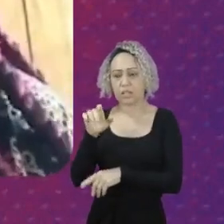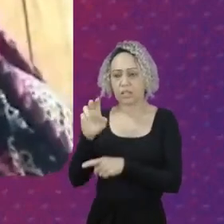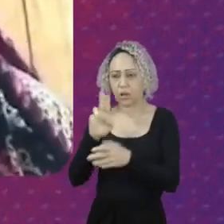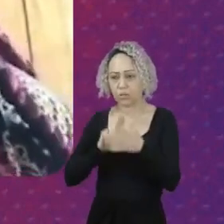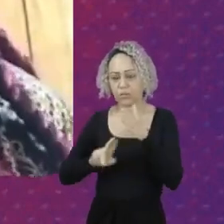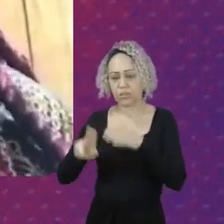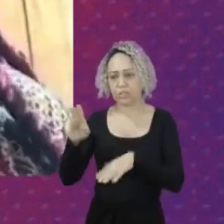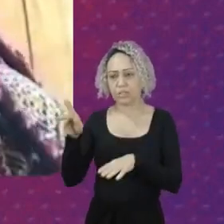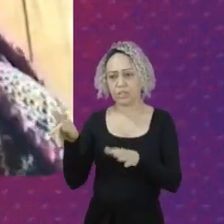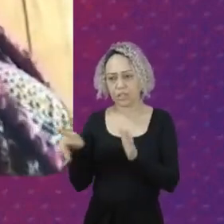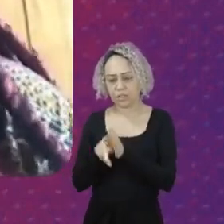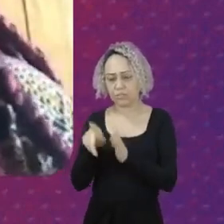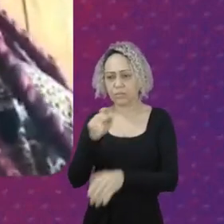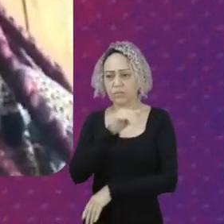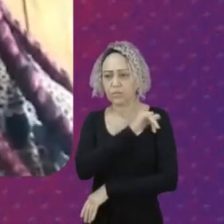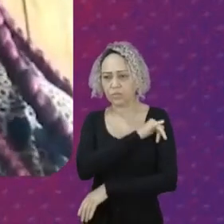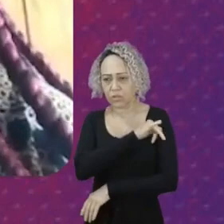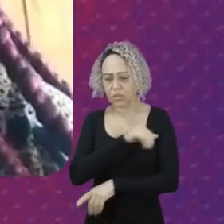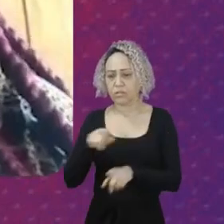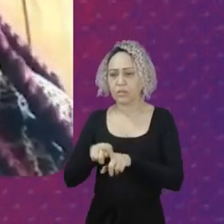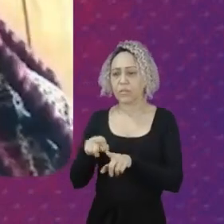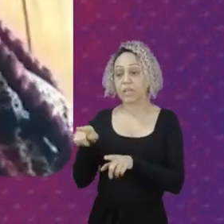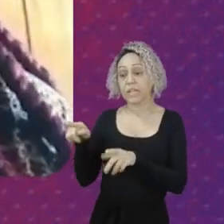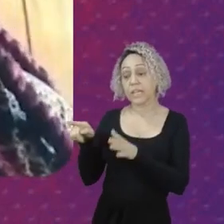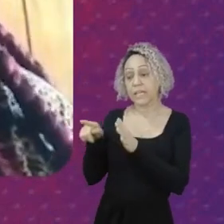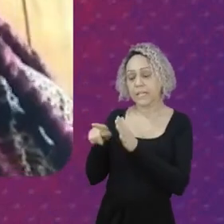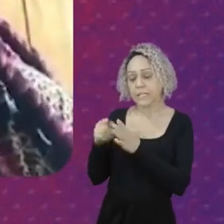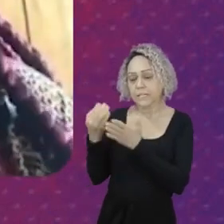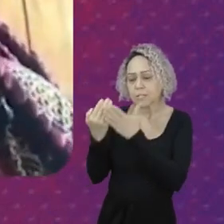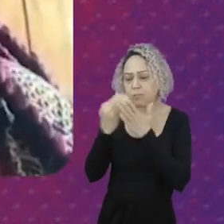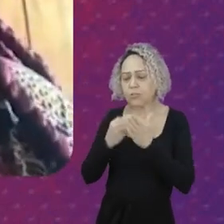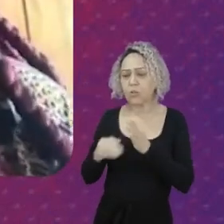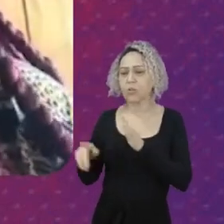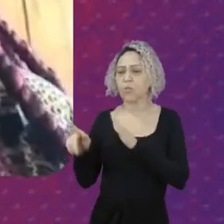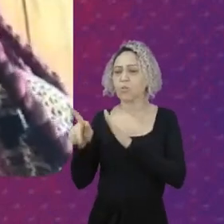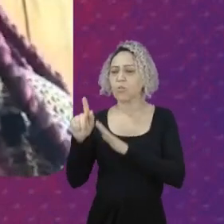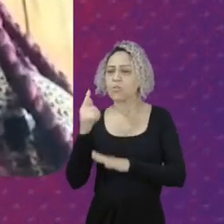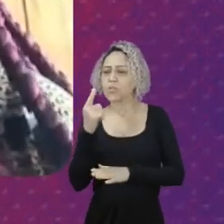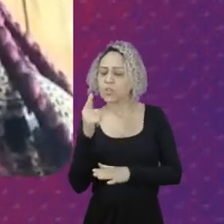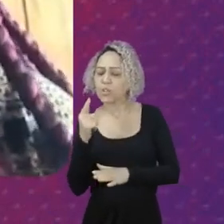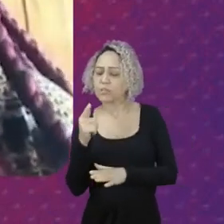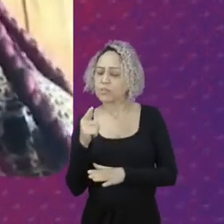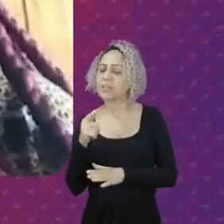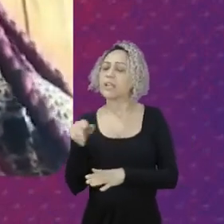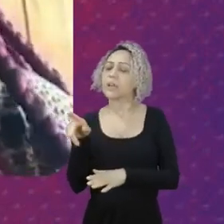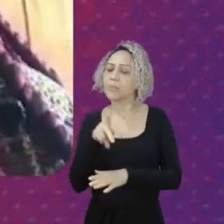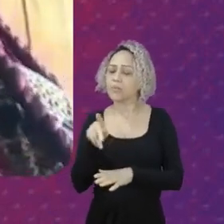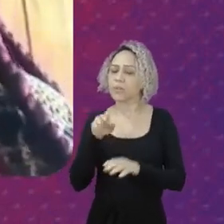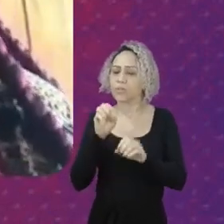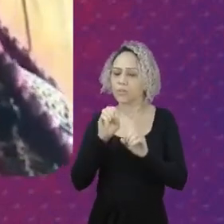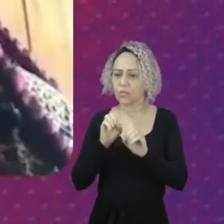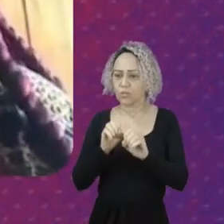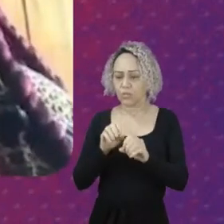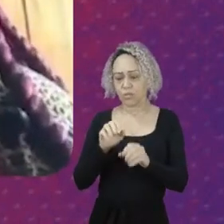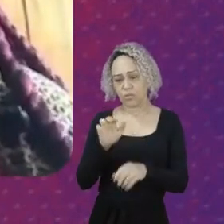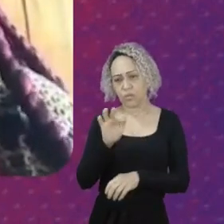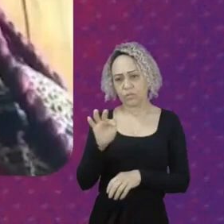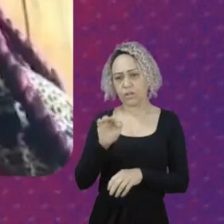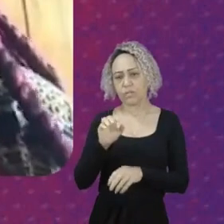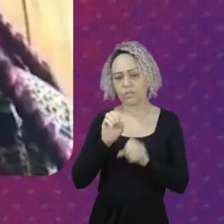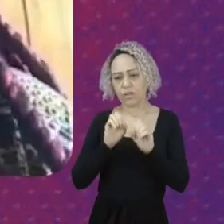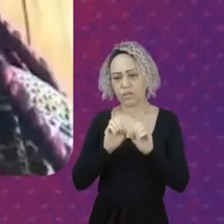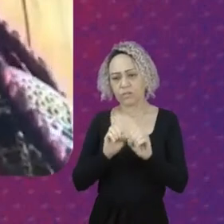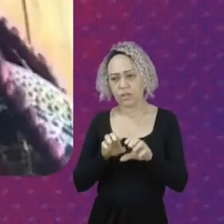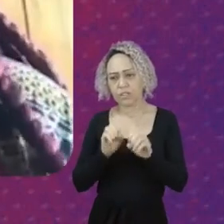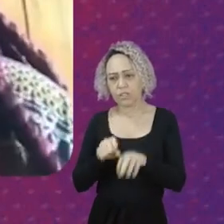da Faculdade de Educação aqui da Universidade do Estado do Rio de Janeiro. Andrelino Campos vai